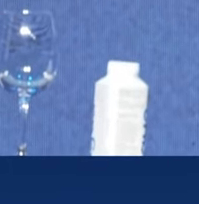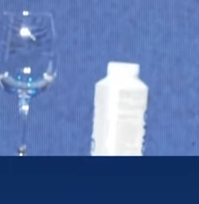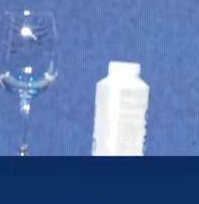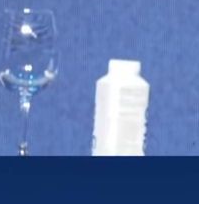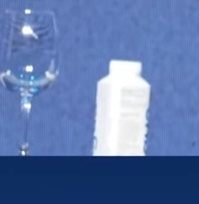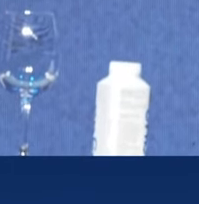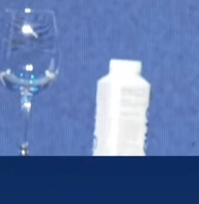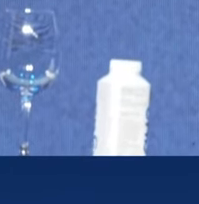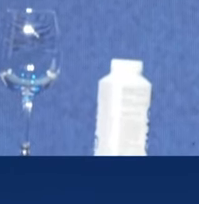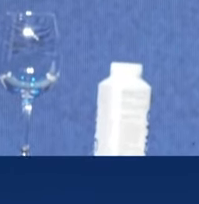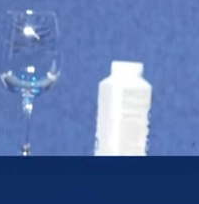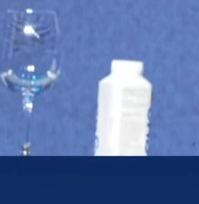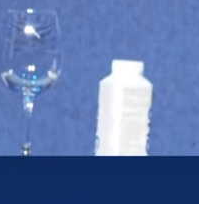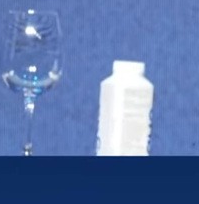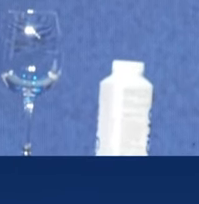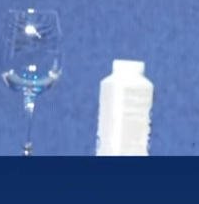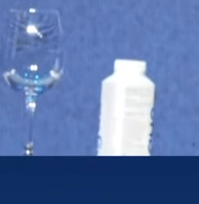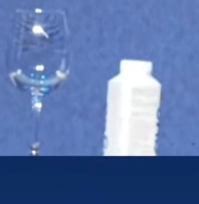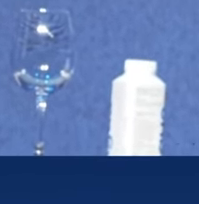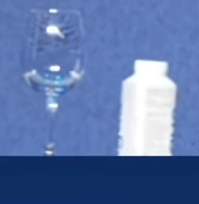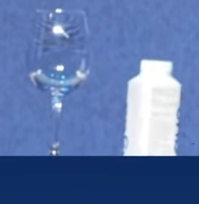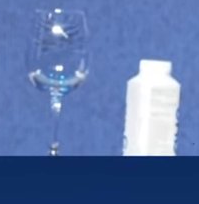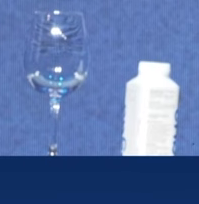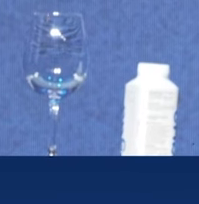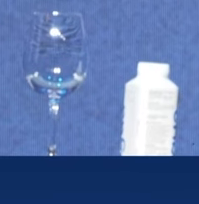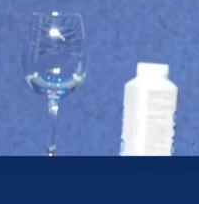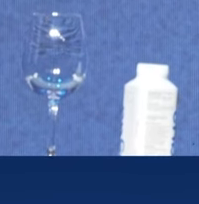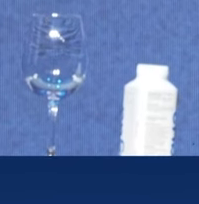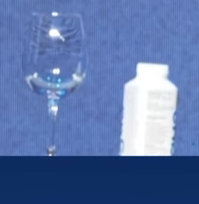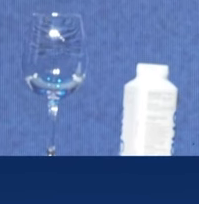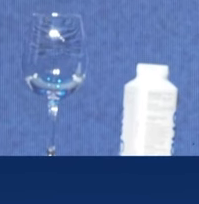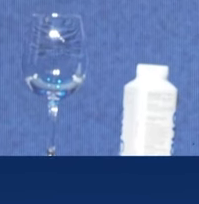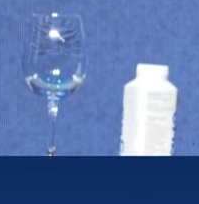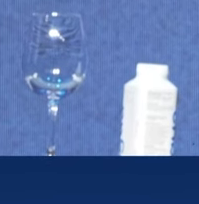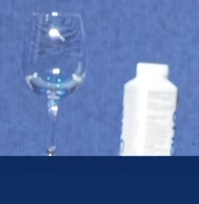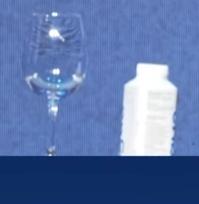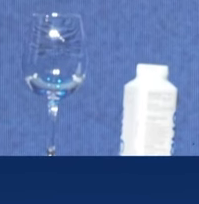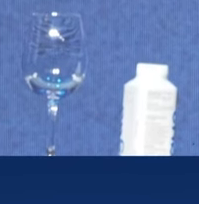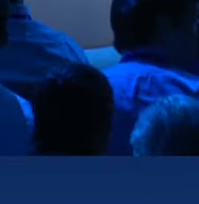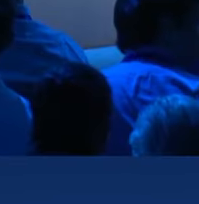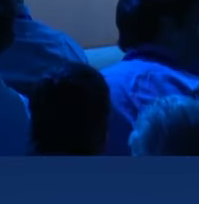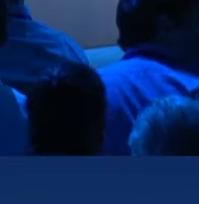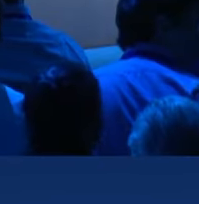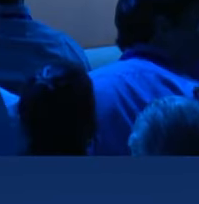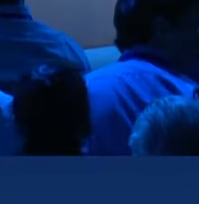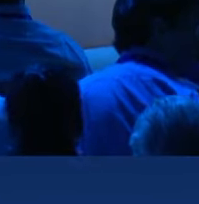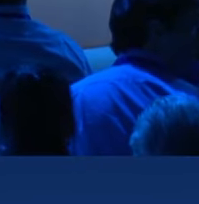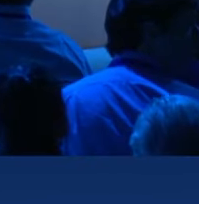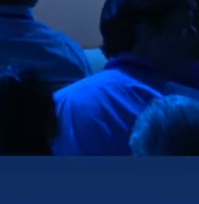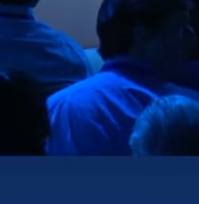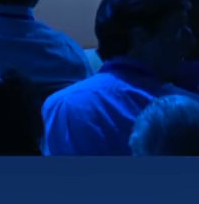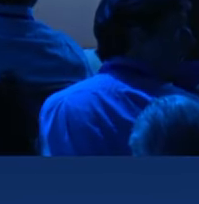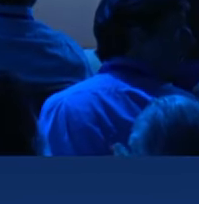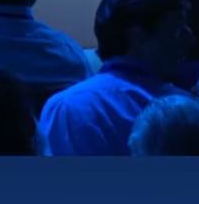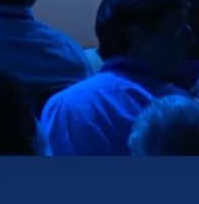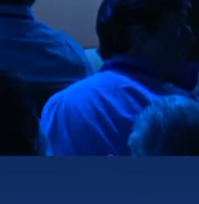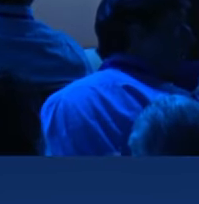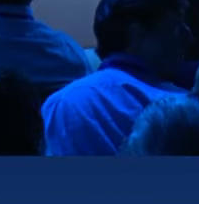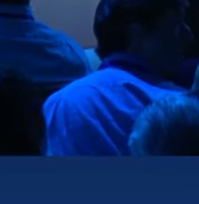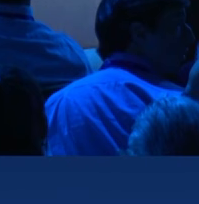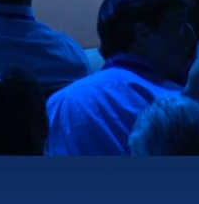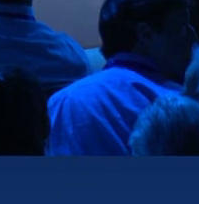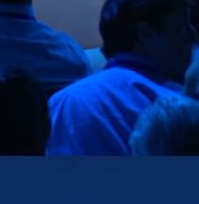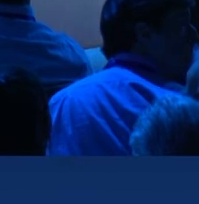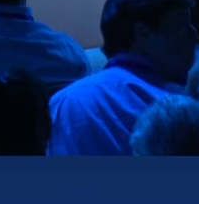futuro do varejo é um setor que tem passado por muitas transformações ao longo dos últimos anos e acho que a pandemia potencializou uma